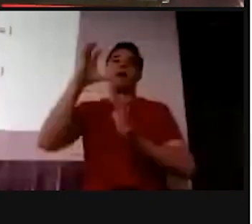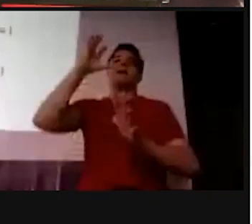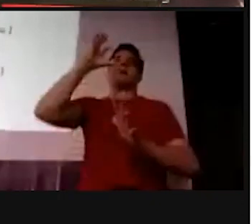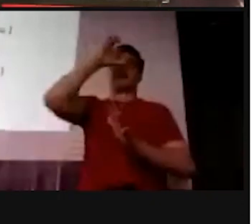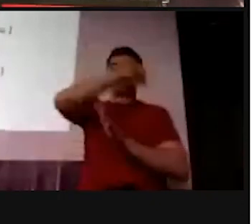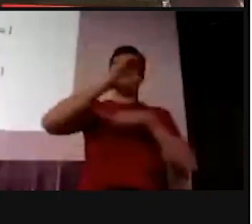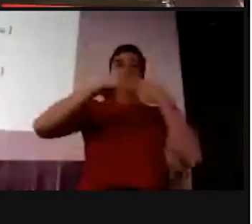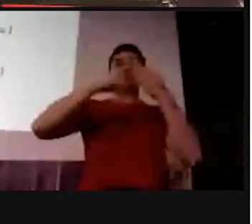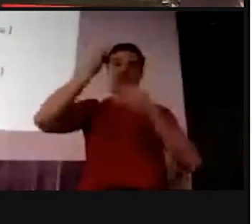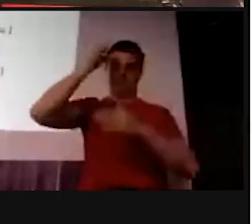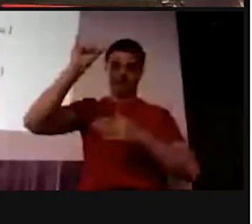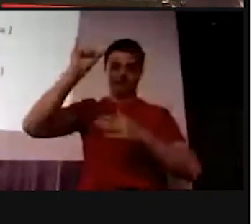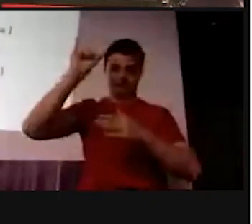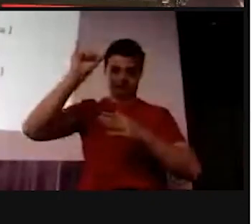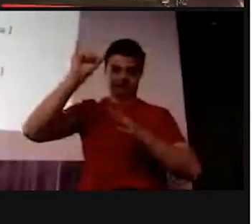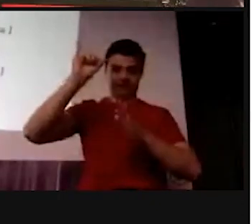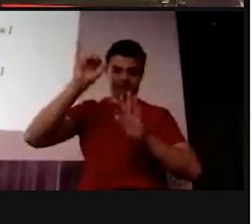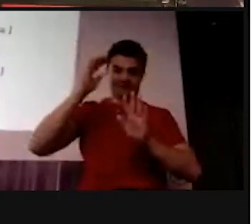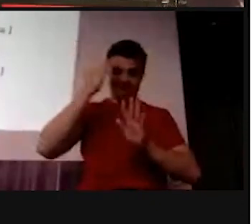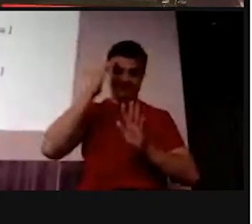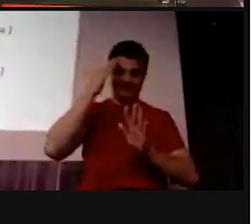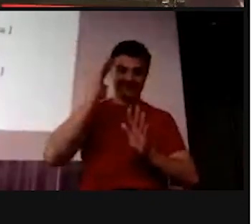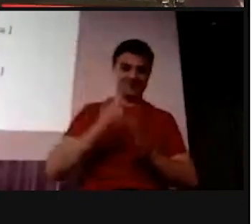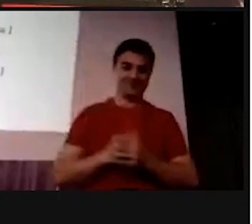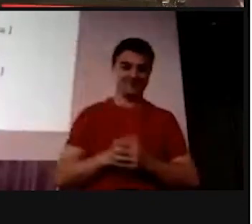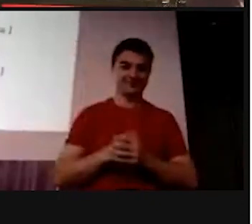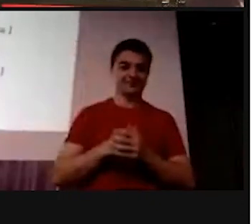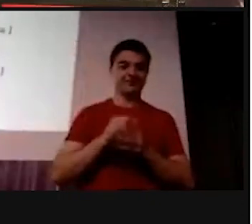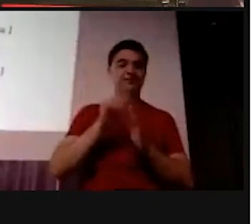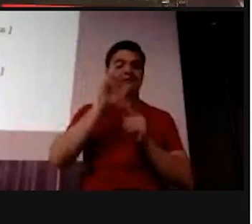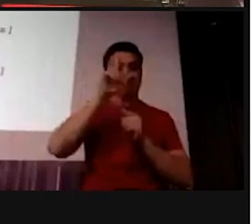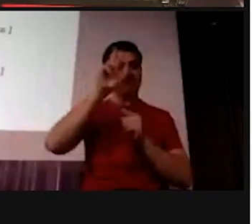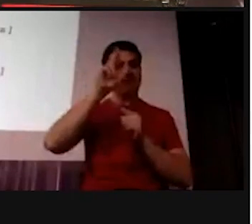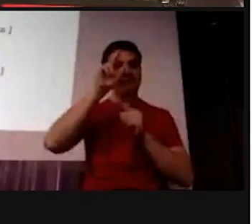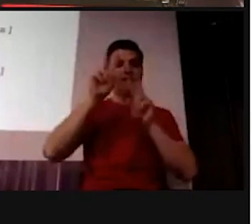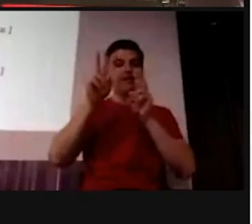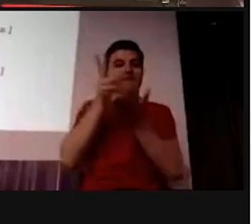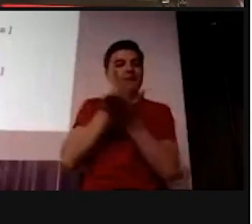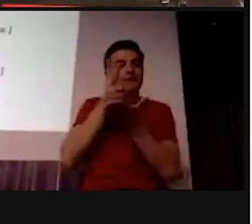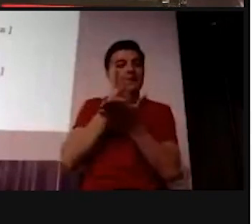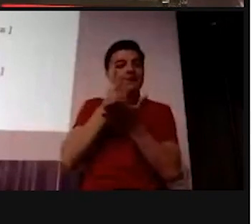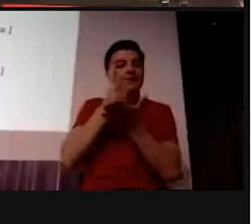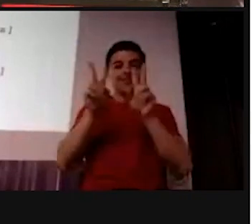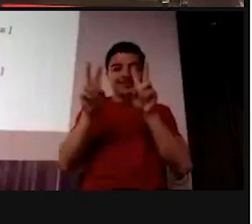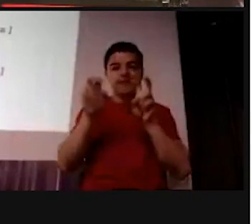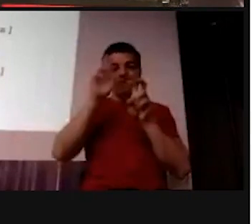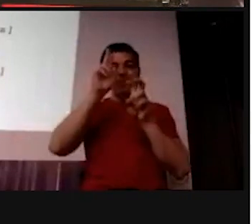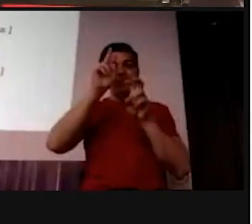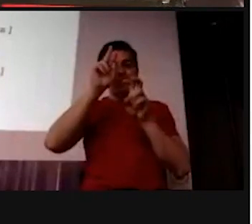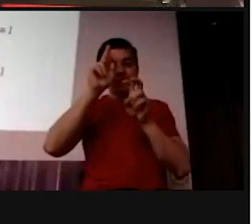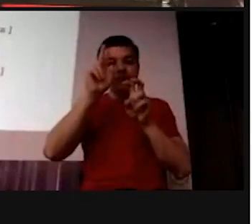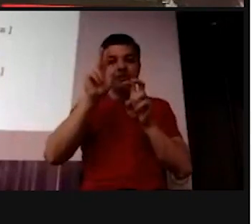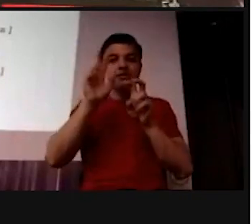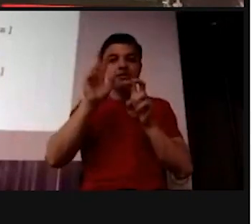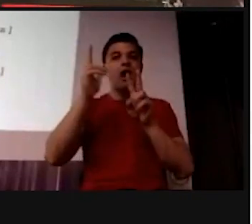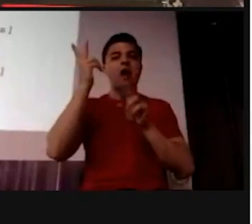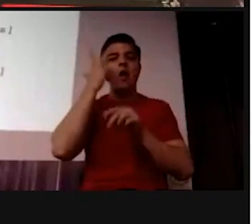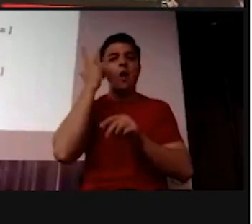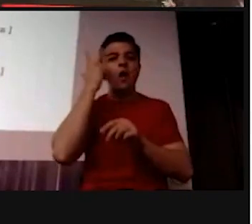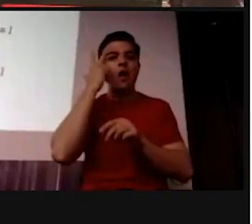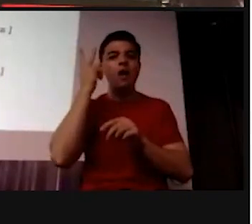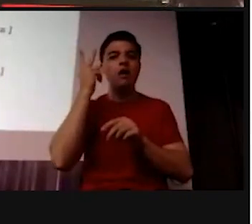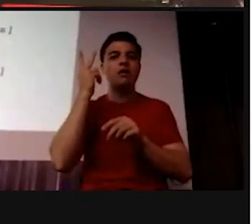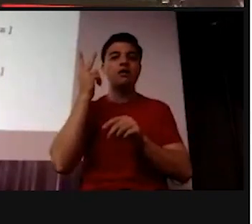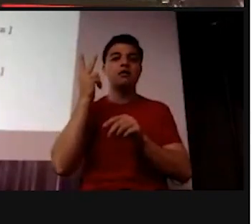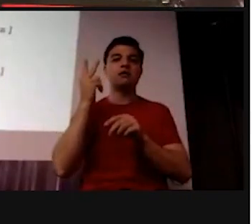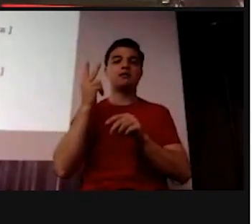criar essa cultura de vamos normalizar isso, todo mundo erra e a gente precisa falar sobre o erro. E saindo do mundo de muito sigilo